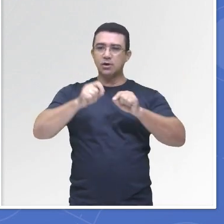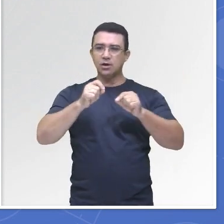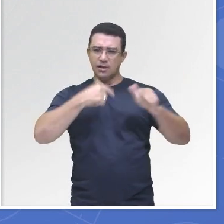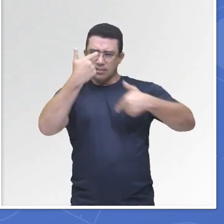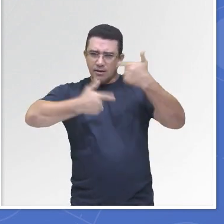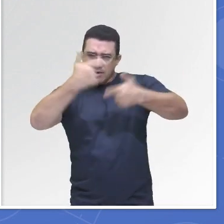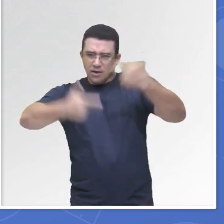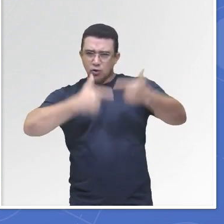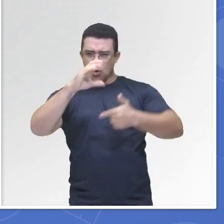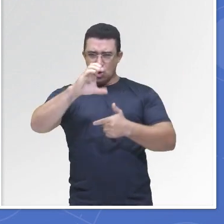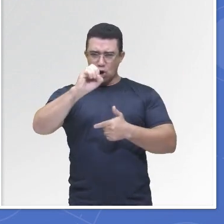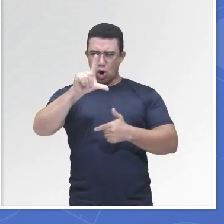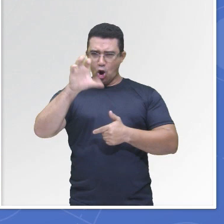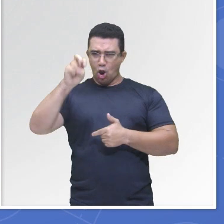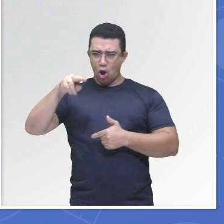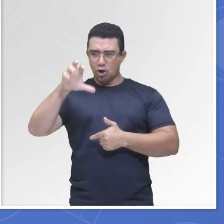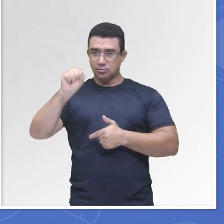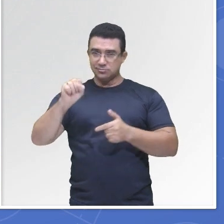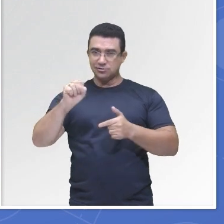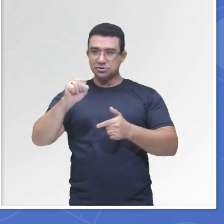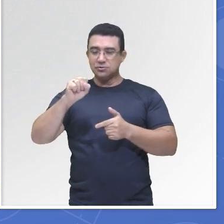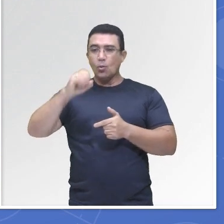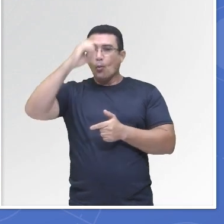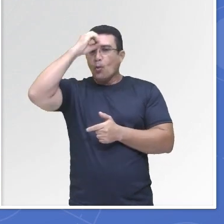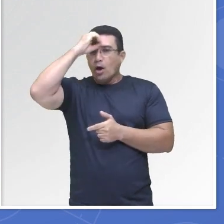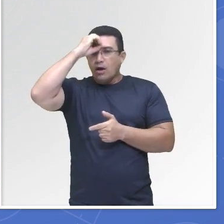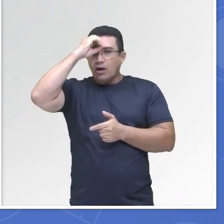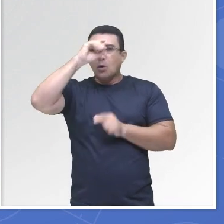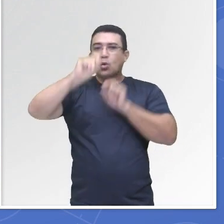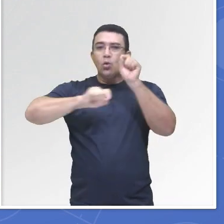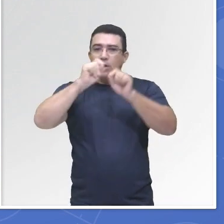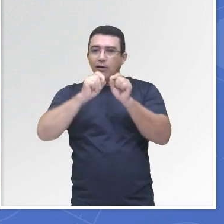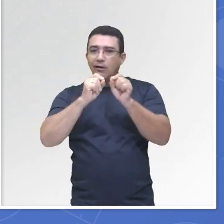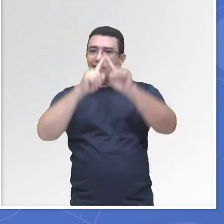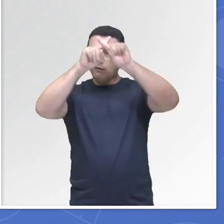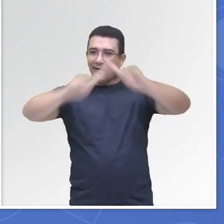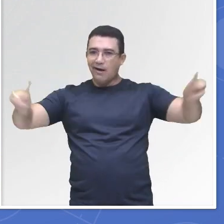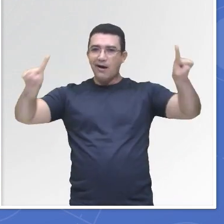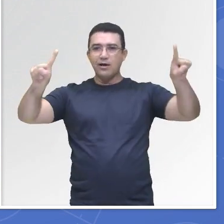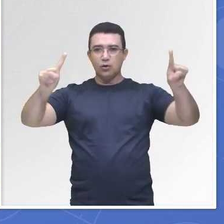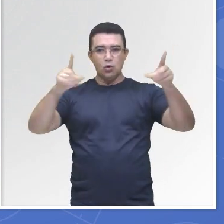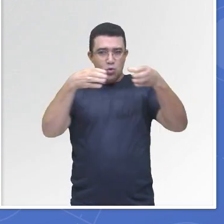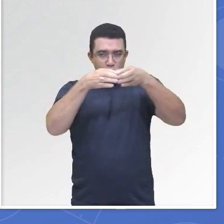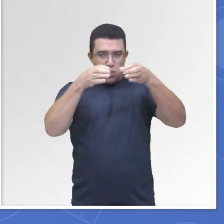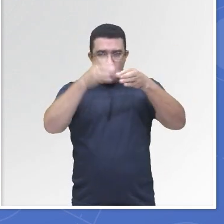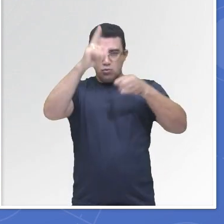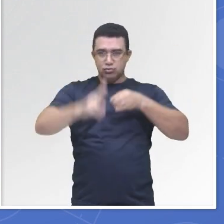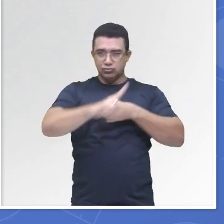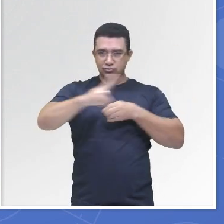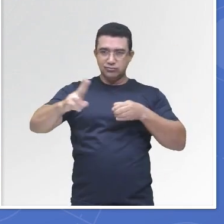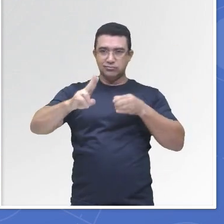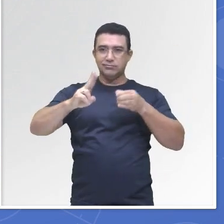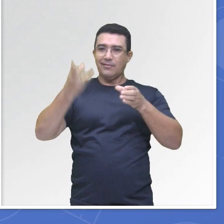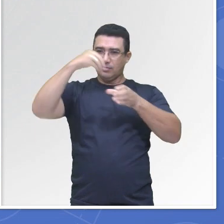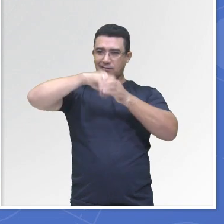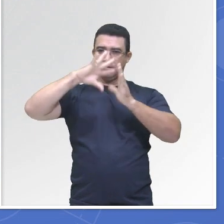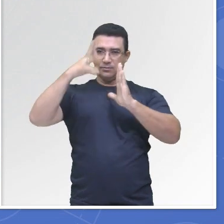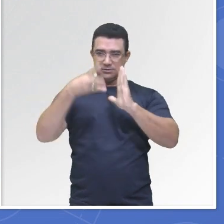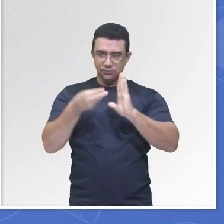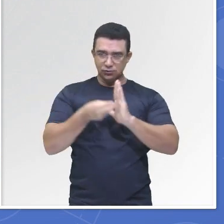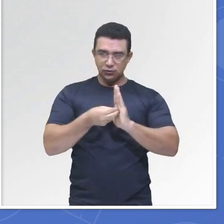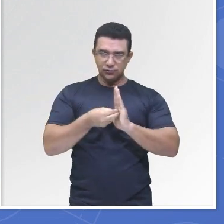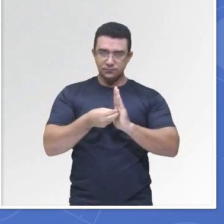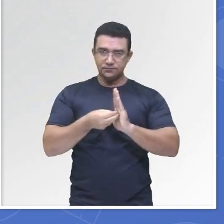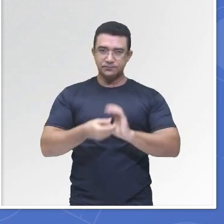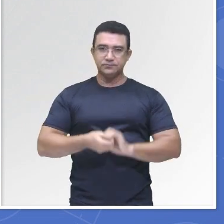na Amazônia e os tratados de limites entre Portugal e Espanha na Amazônia. Vamos lá